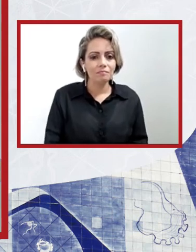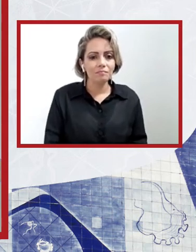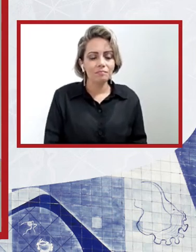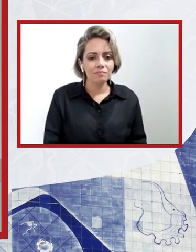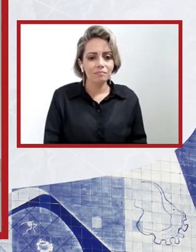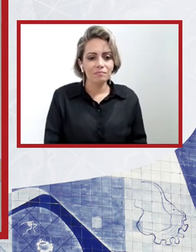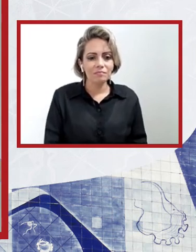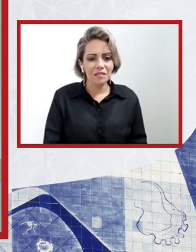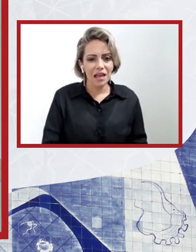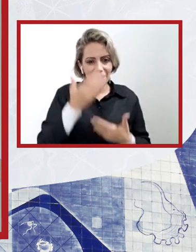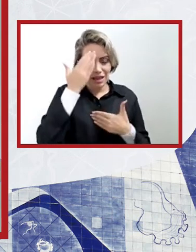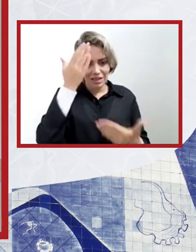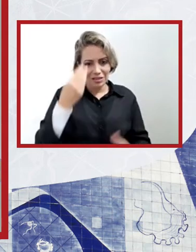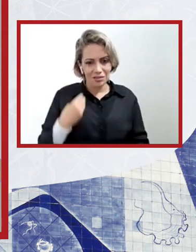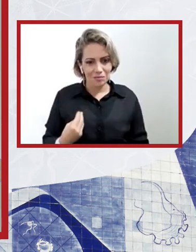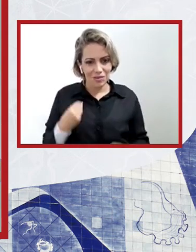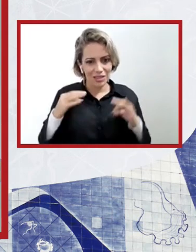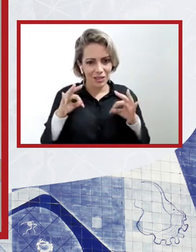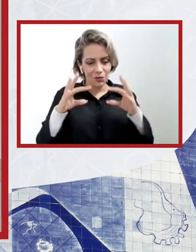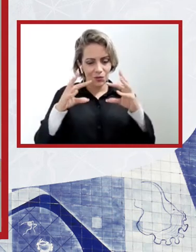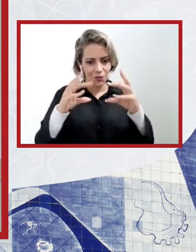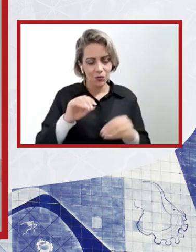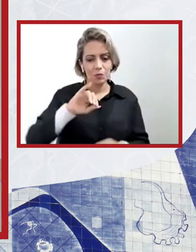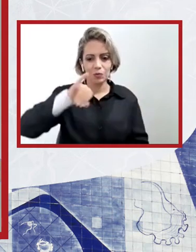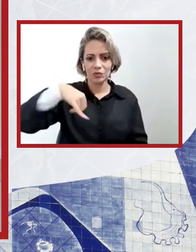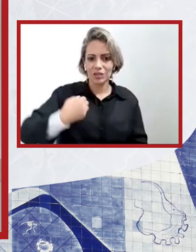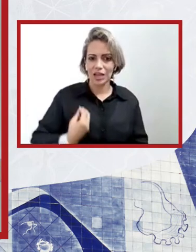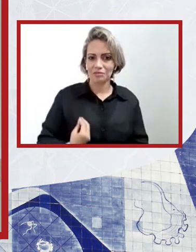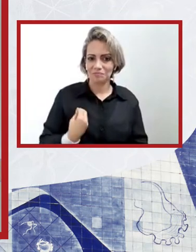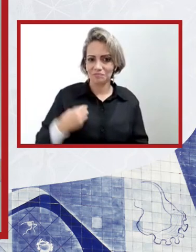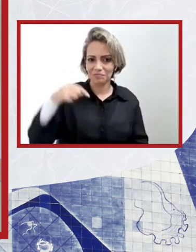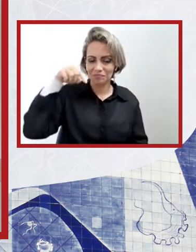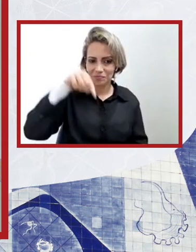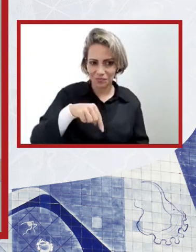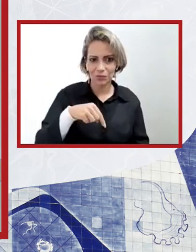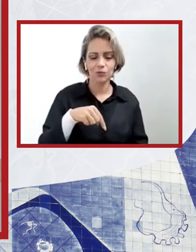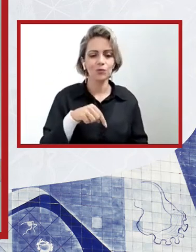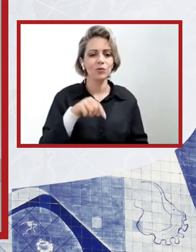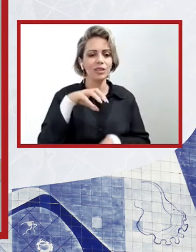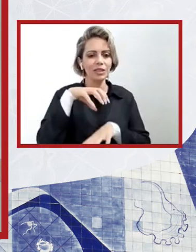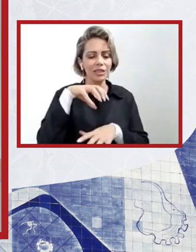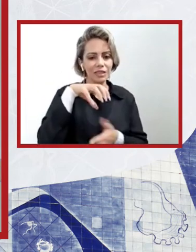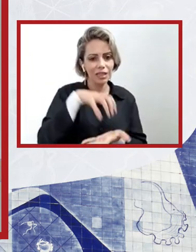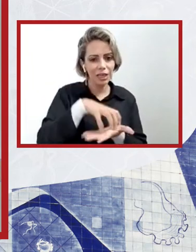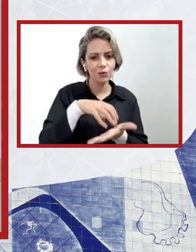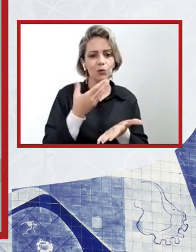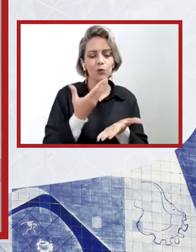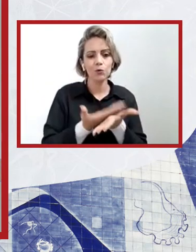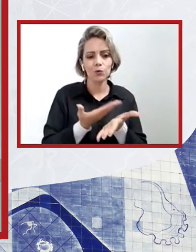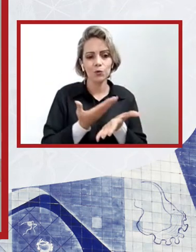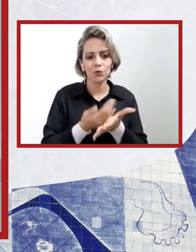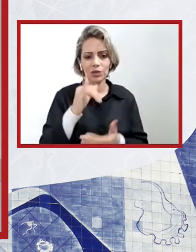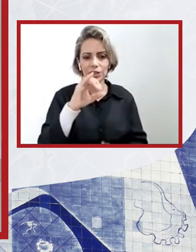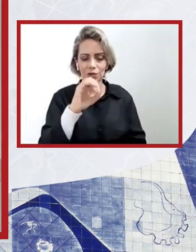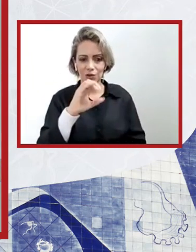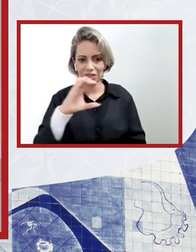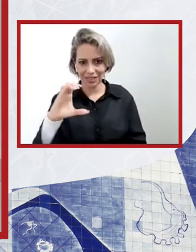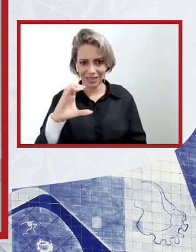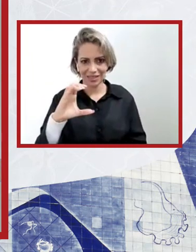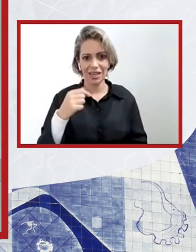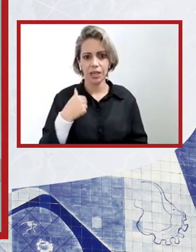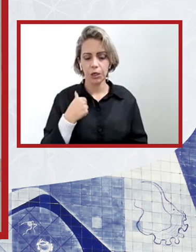Agradeço aqui a presença de todos, a oportunidade de estar aqui no Centro de Estudos do IOC, que já foi minha casa durante muito tempo no mestrado e no doutorado, né? Então